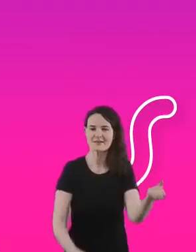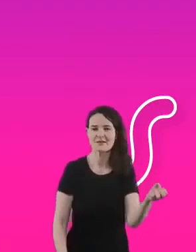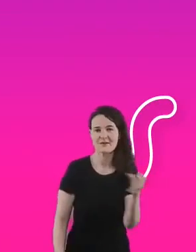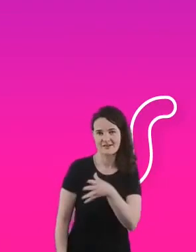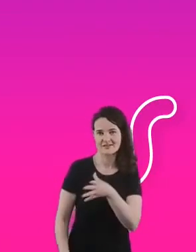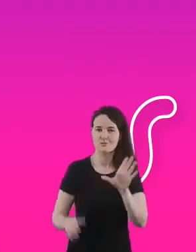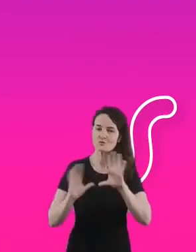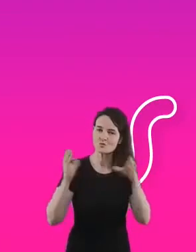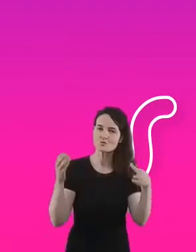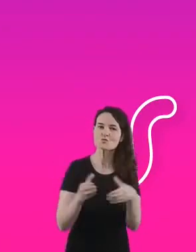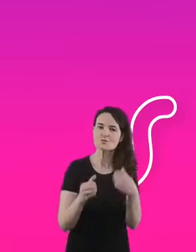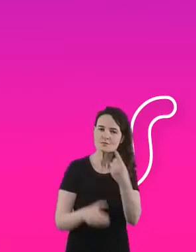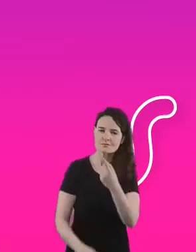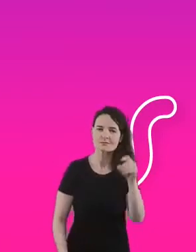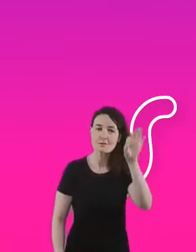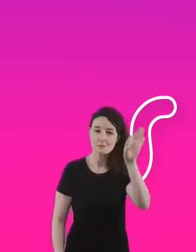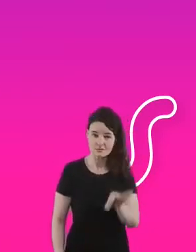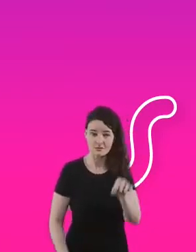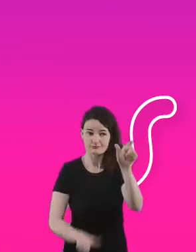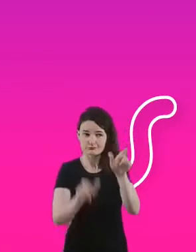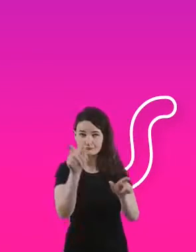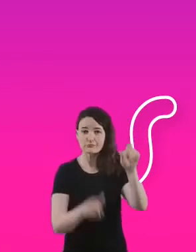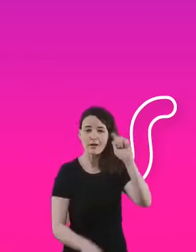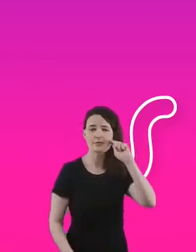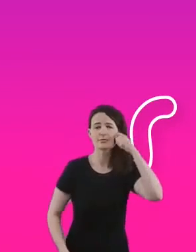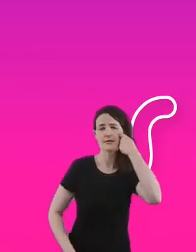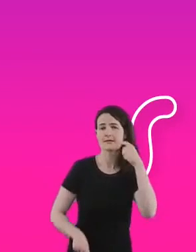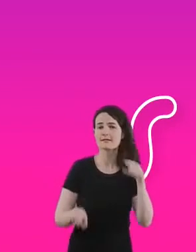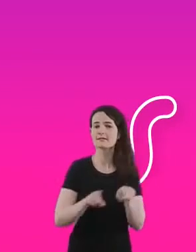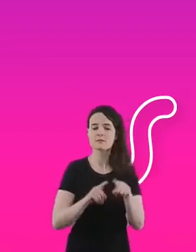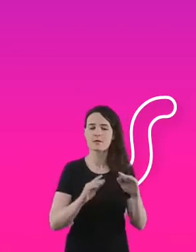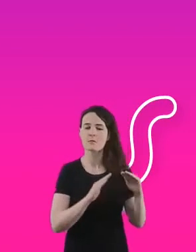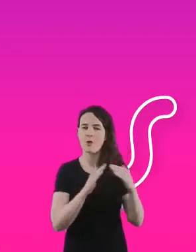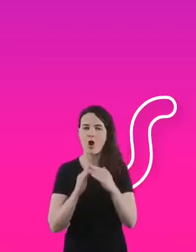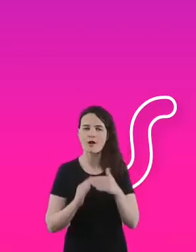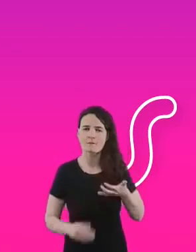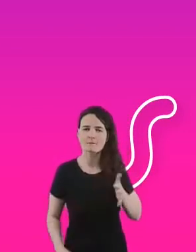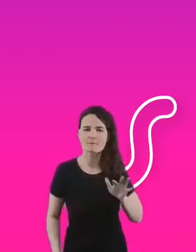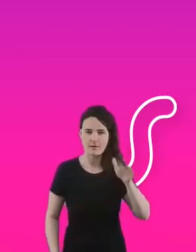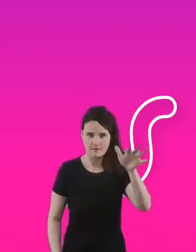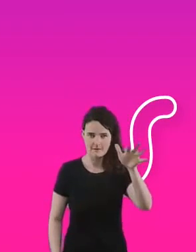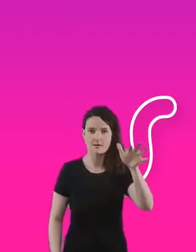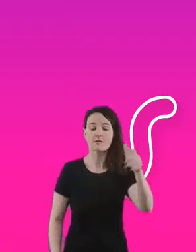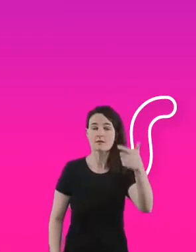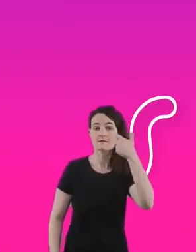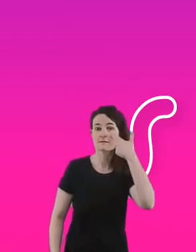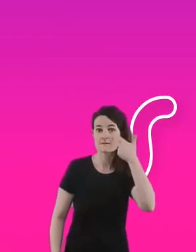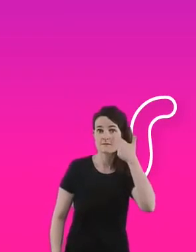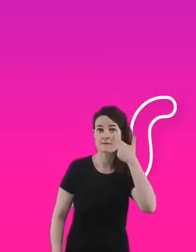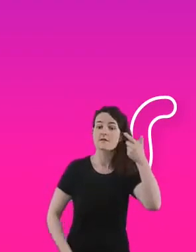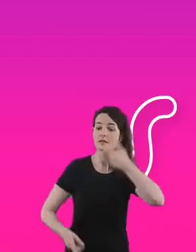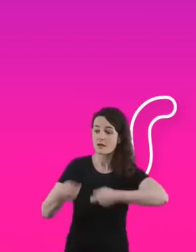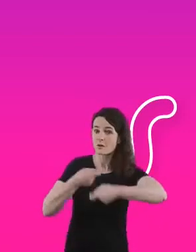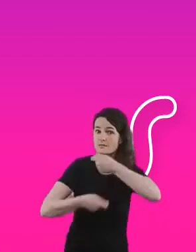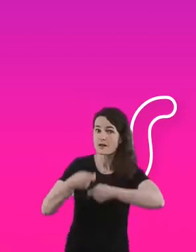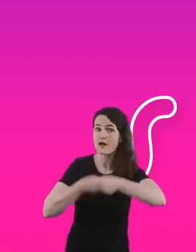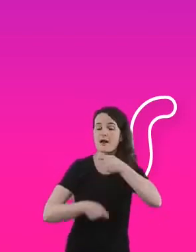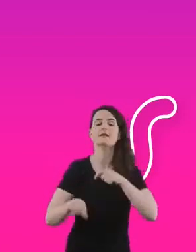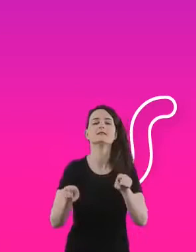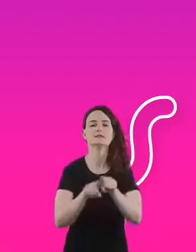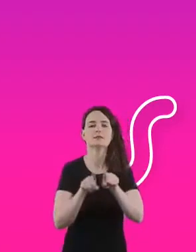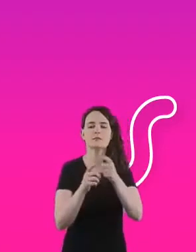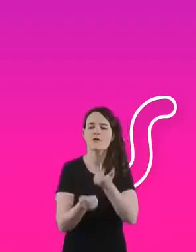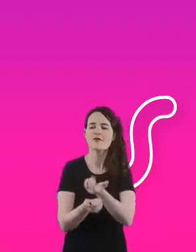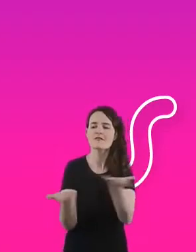100% por pessoas pretas e periféricas, para não só fazer negócios, mas também oferecer oportunidades